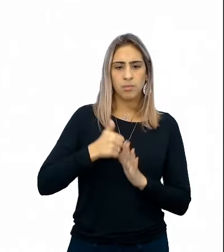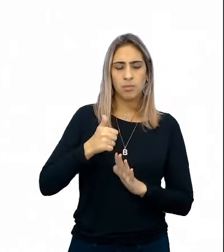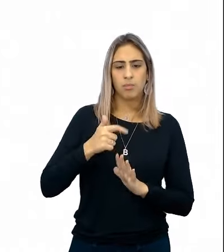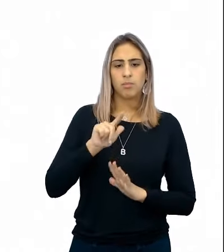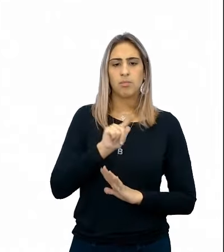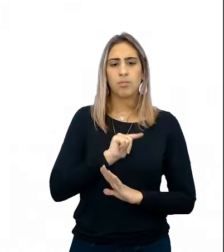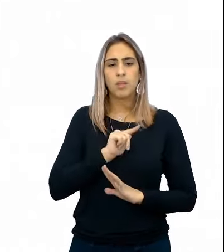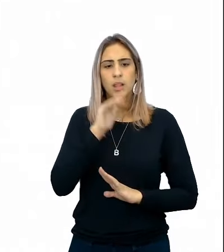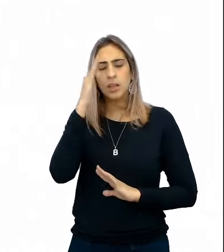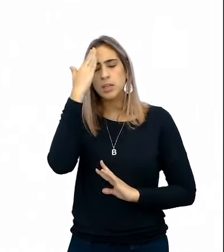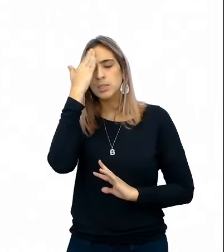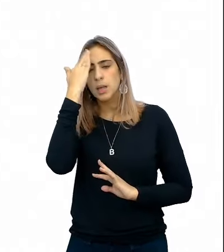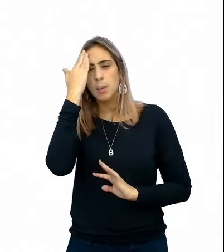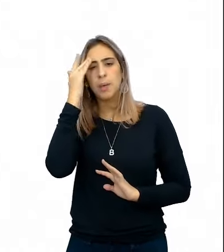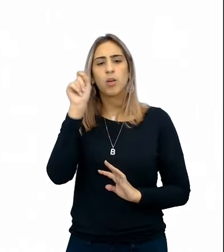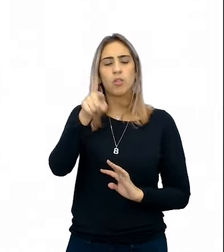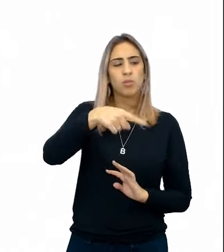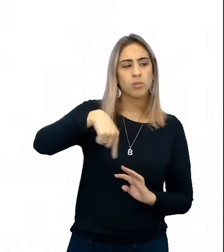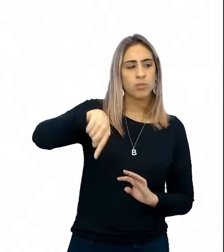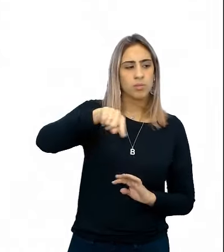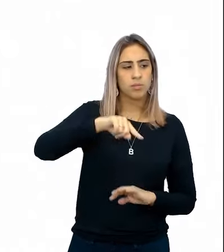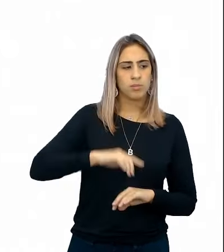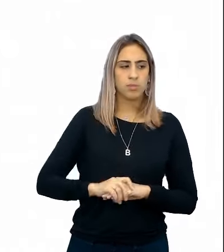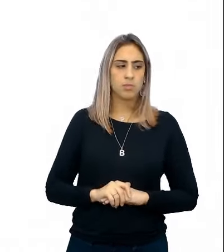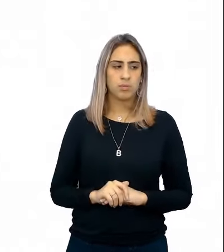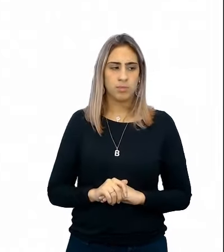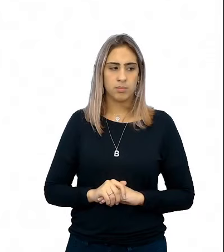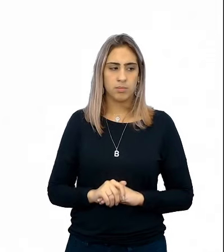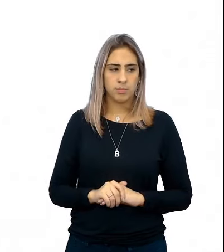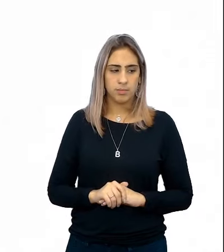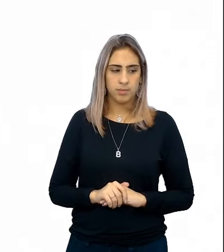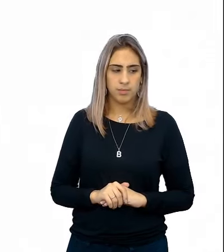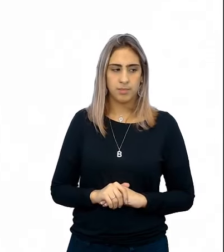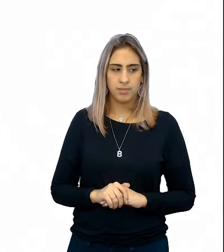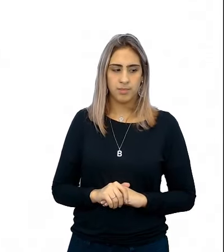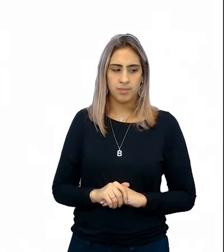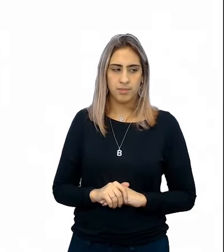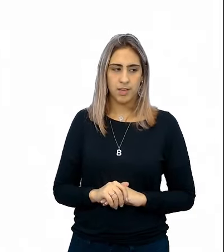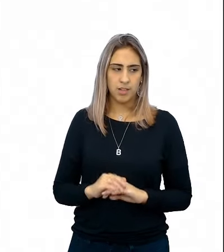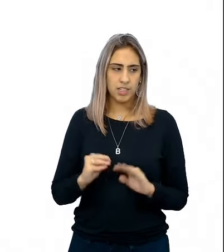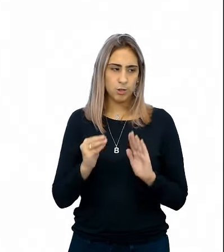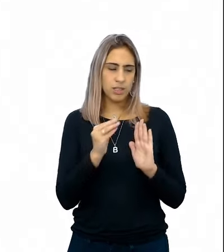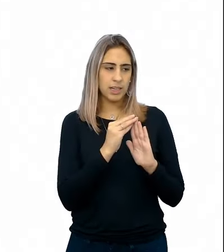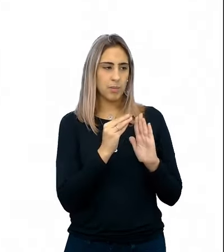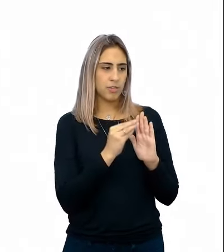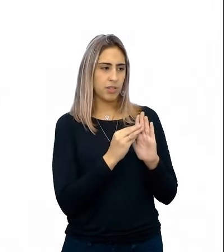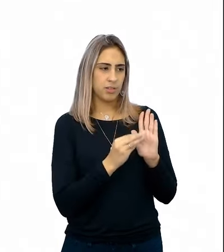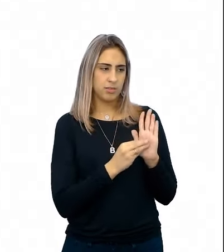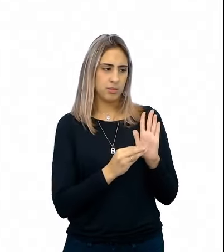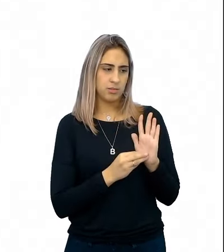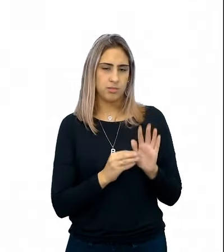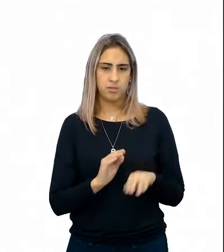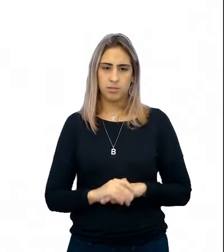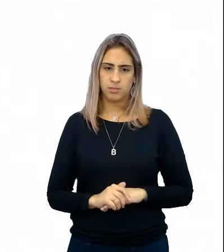reativar esses saberes, porque vocês são sabidos, eu sei que vocês já sabem qual é a tabela.